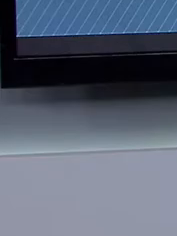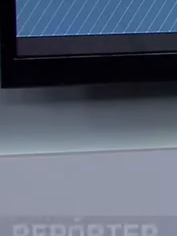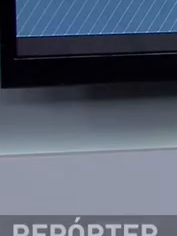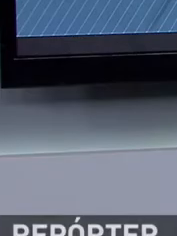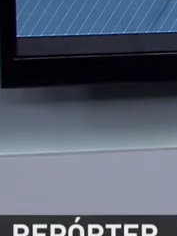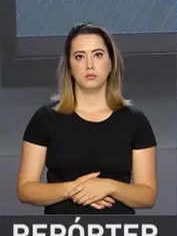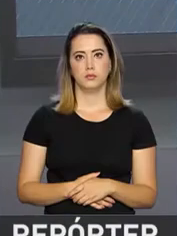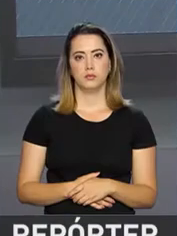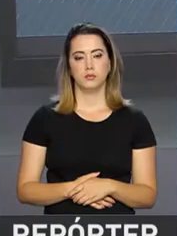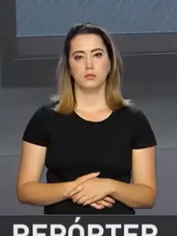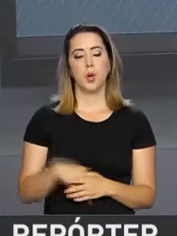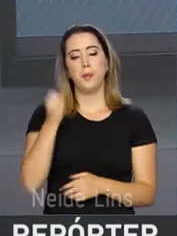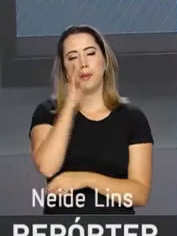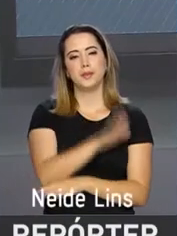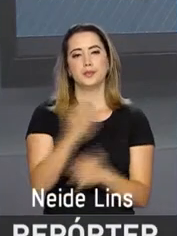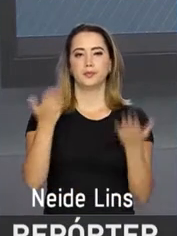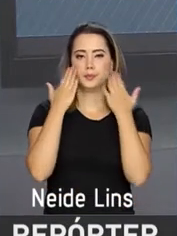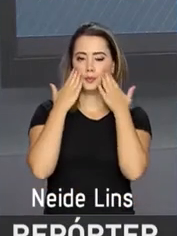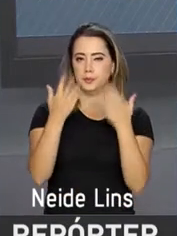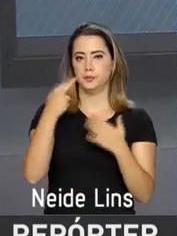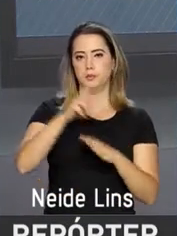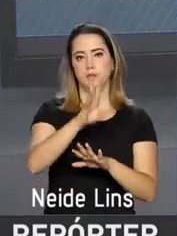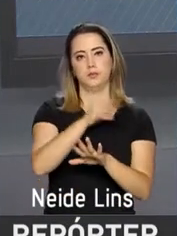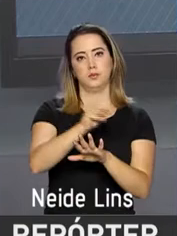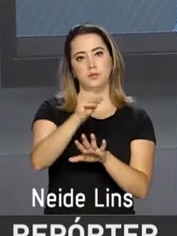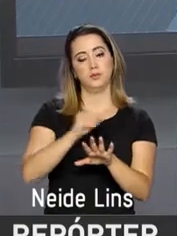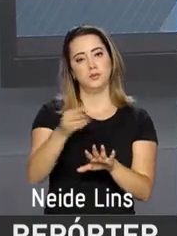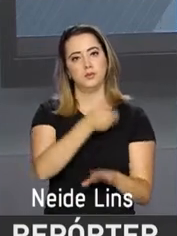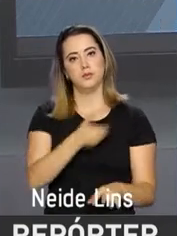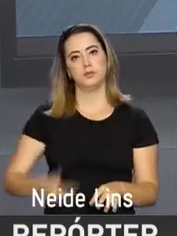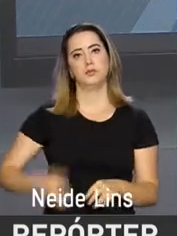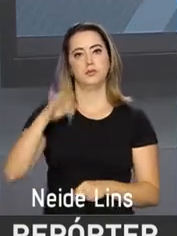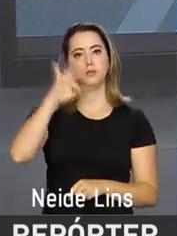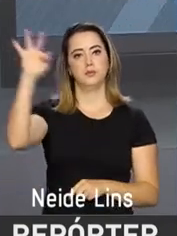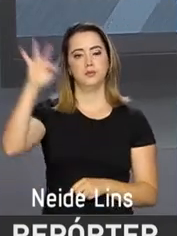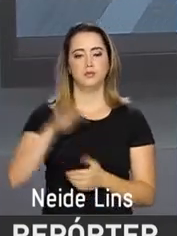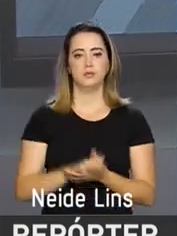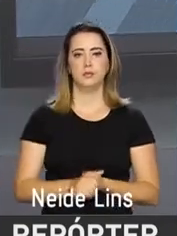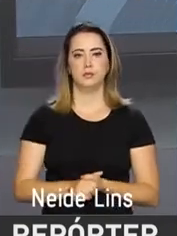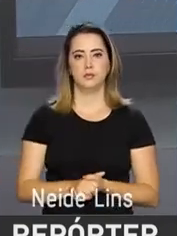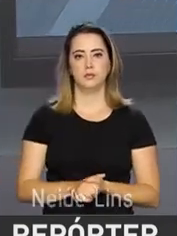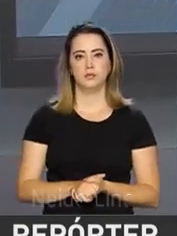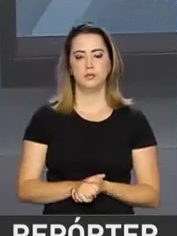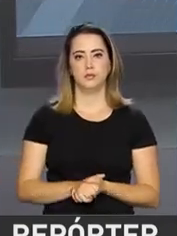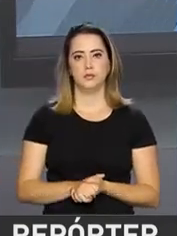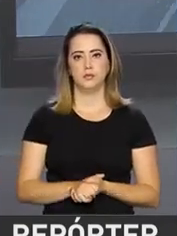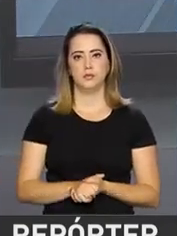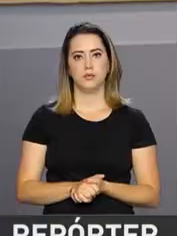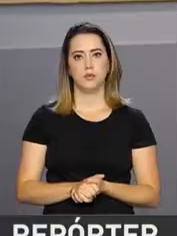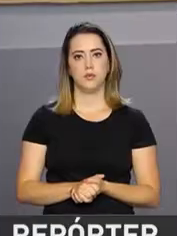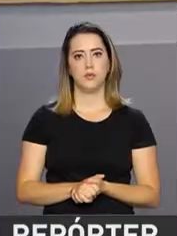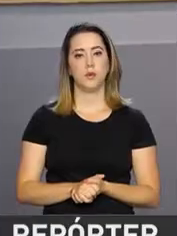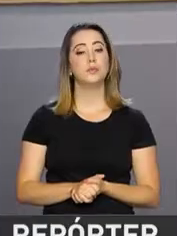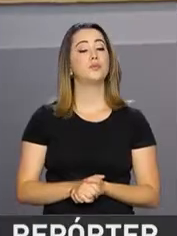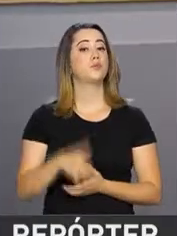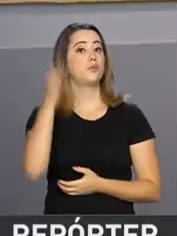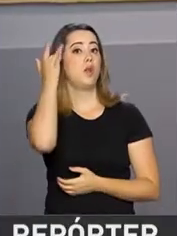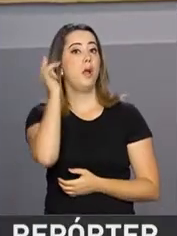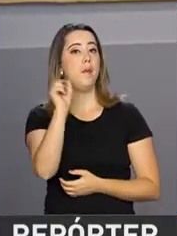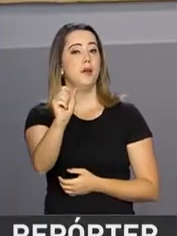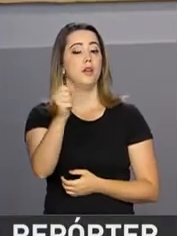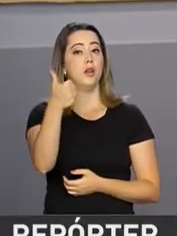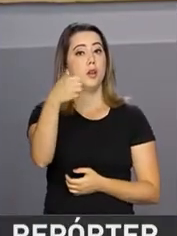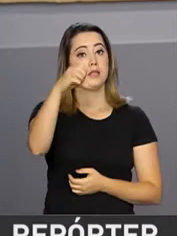boa tarde estamos de volta com o repórter nbr notícias do governo federal a partir de